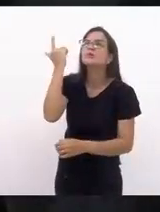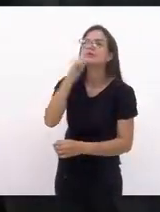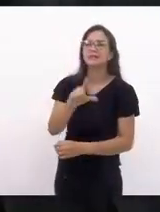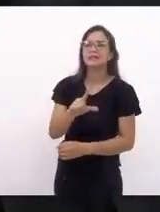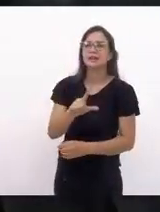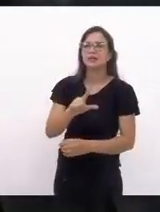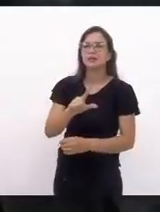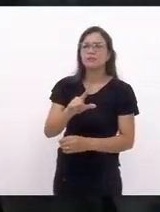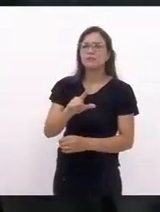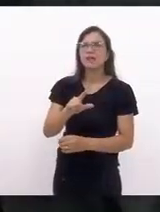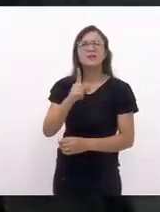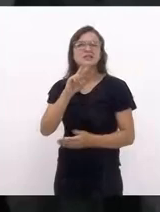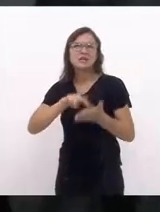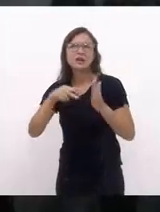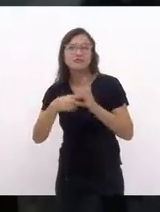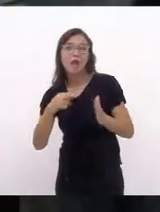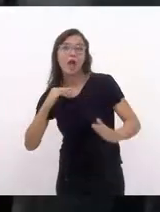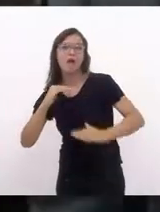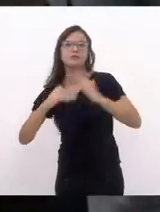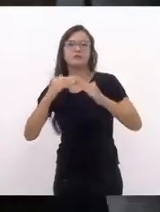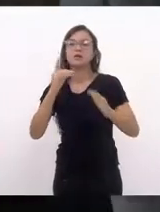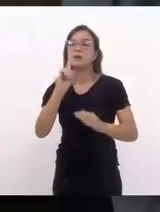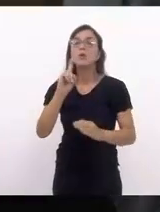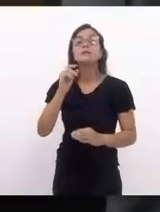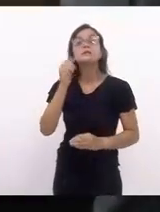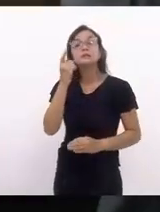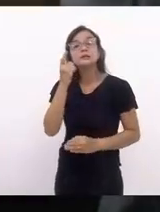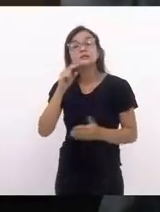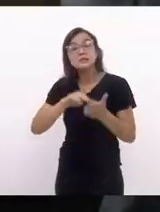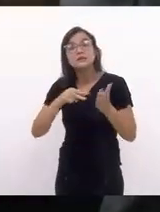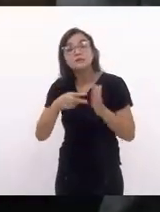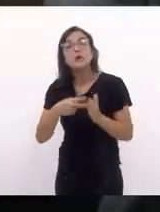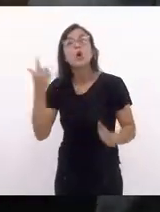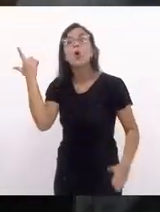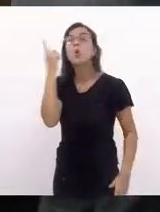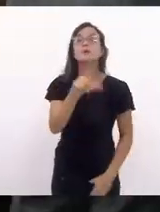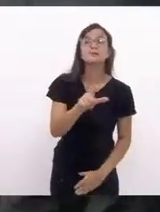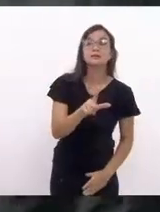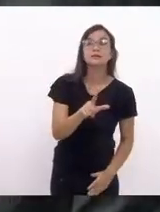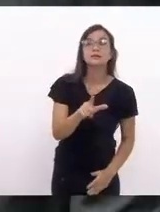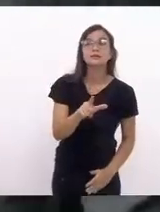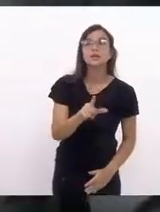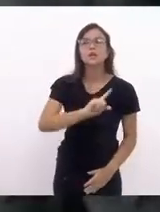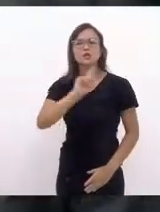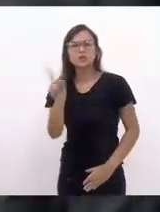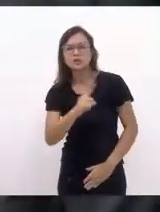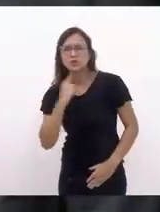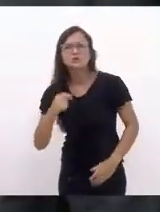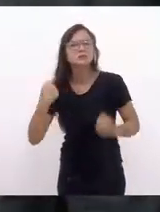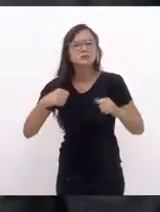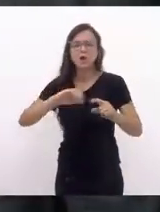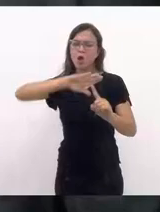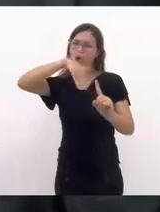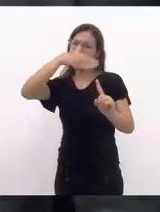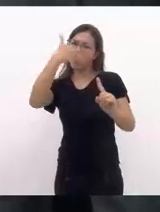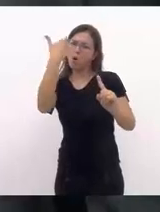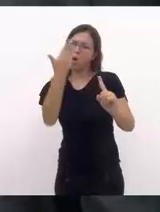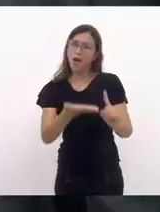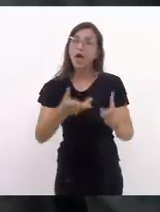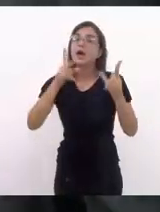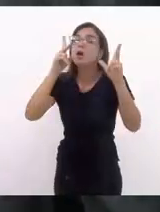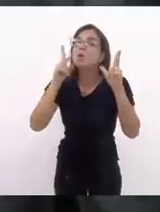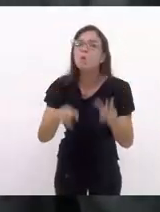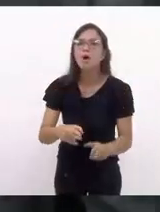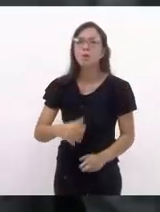avanço avanço Será mesmo no dia que nós praças seremos honrados igual Os